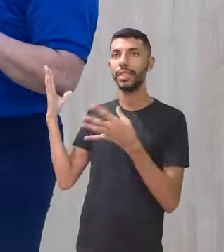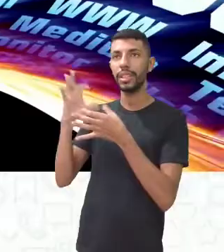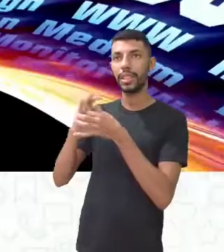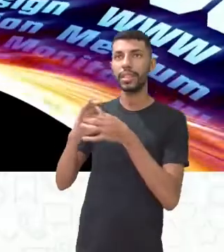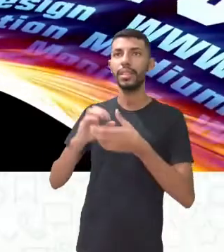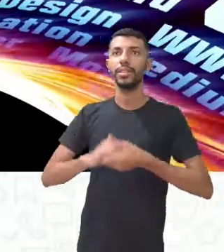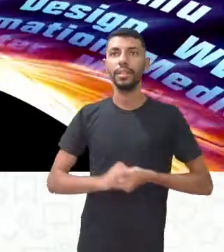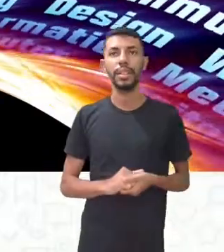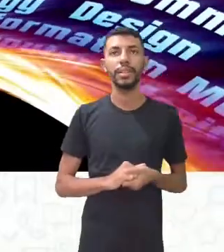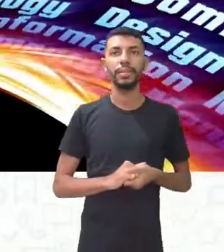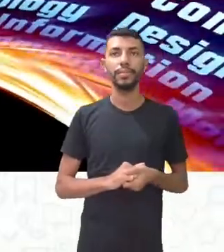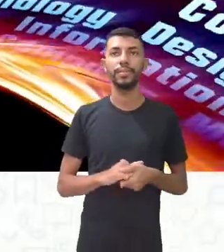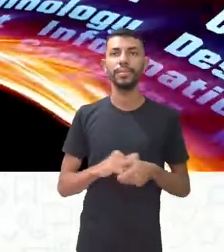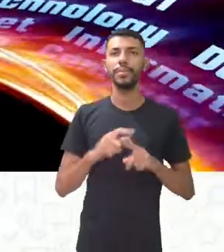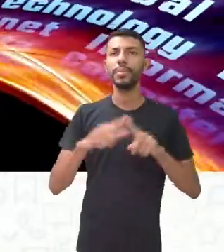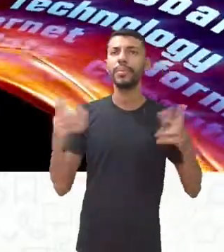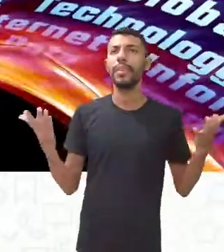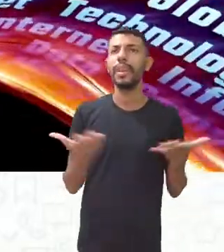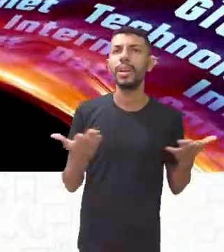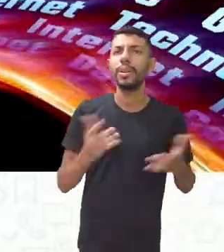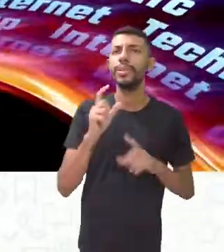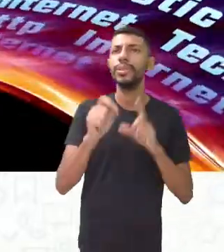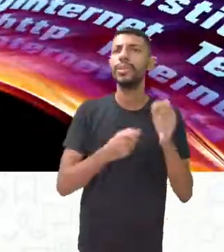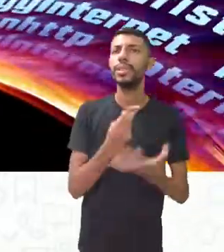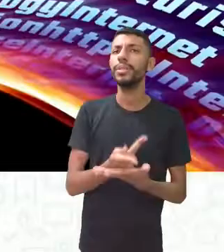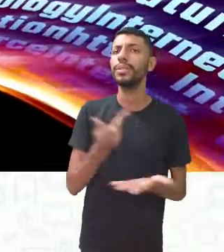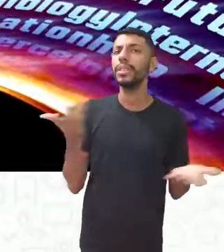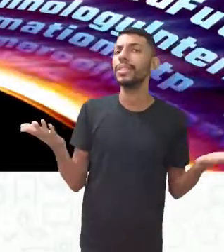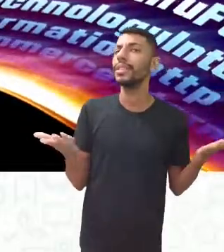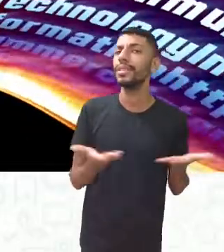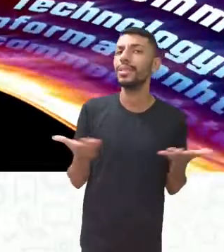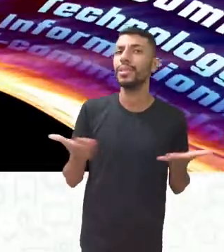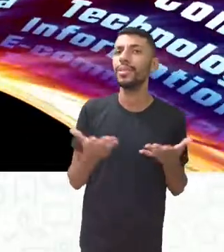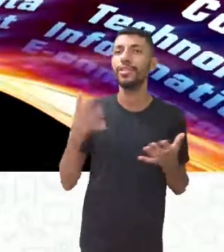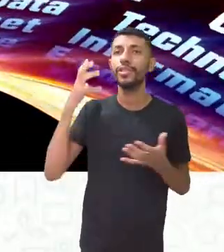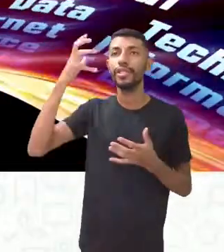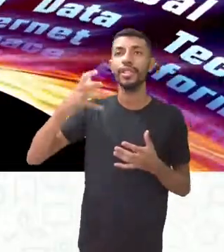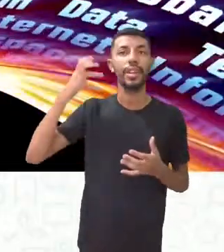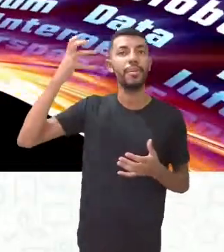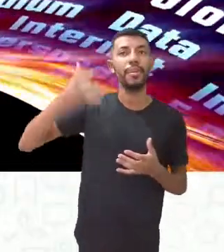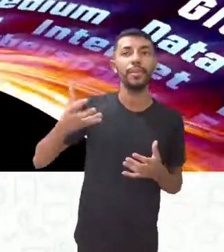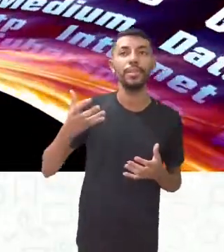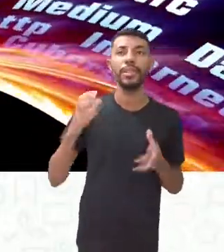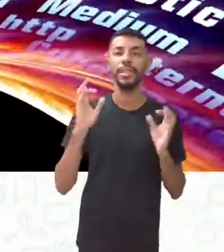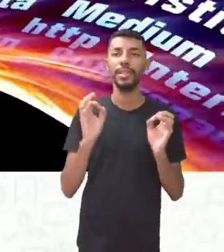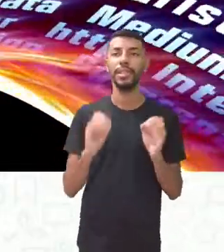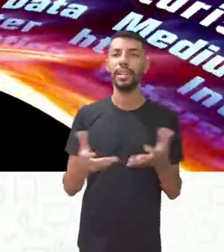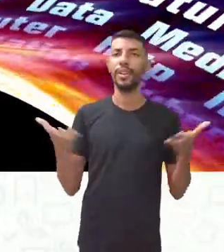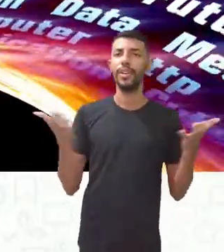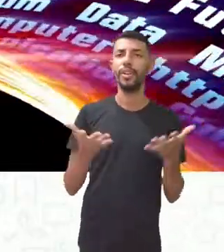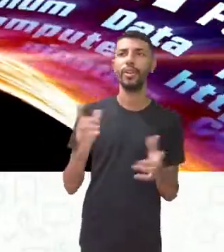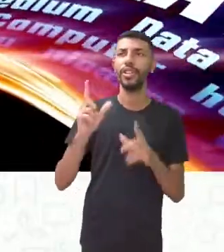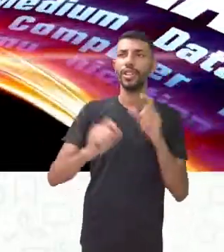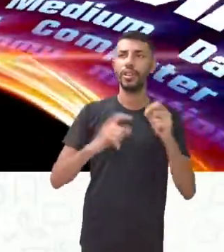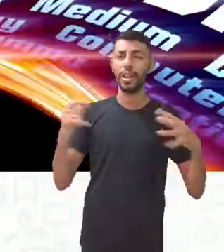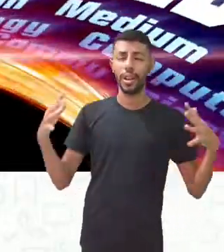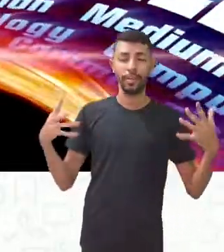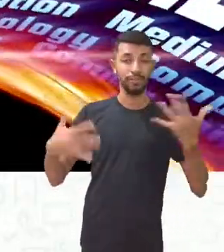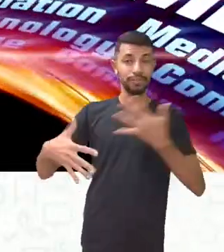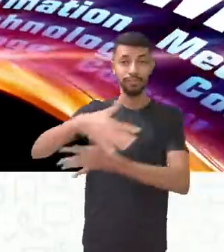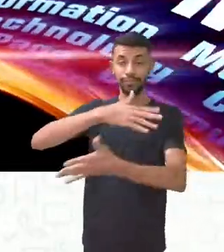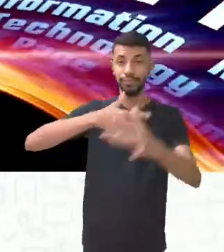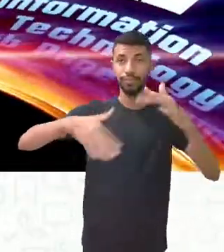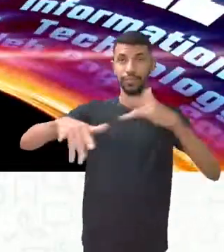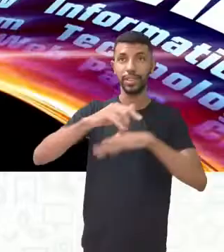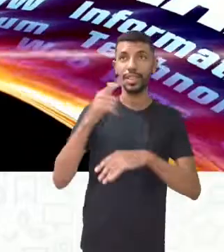seguindo. E hoje? O que acontece hoje no mundo da música, né? Hoje é uma profusão. Essa imagem